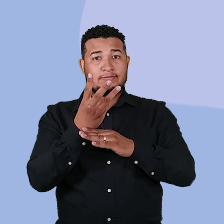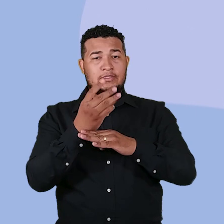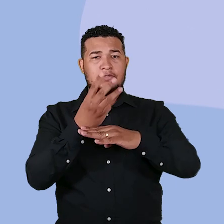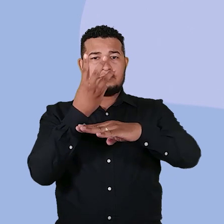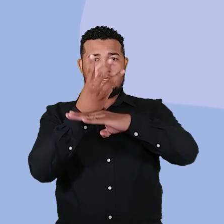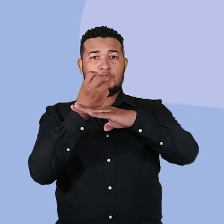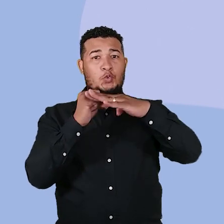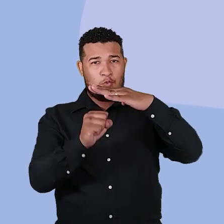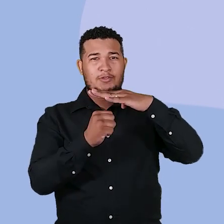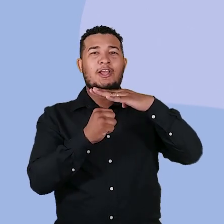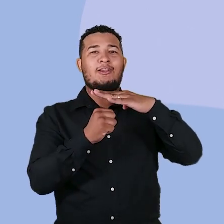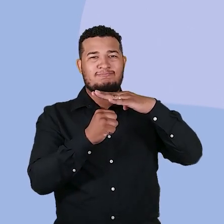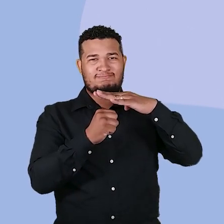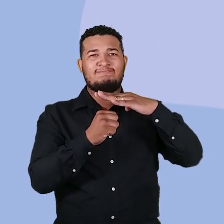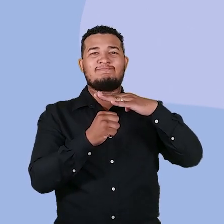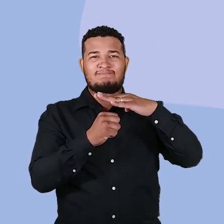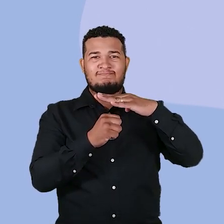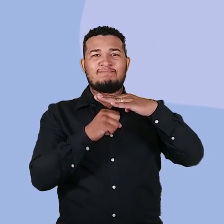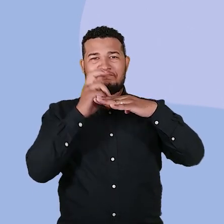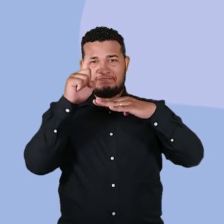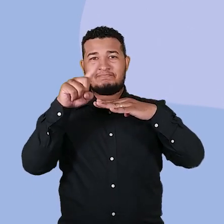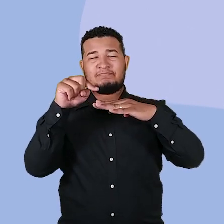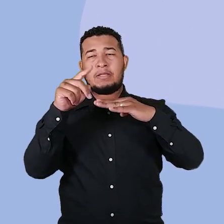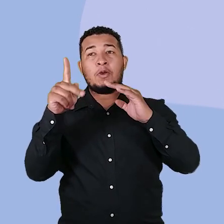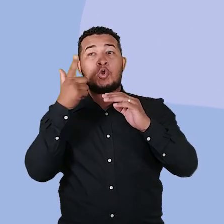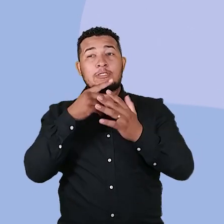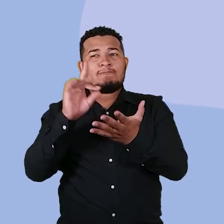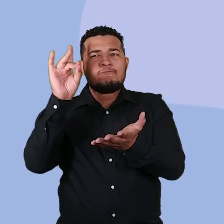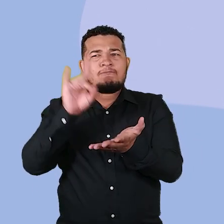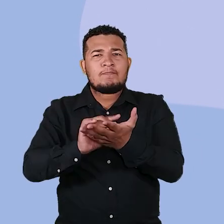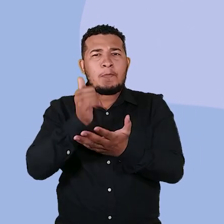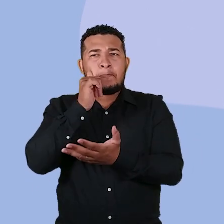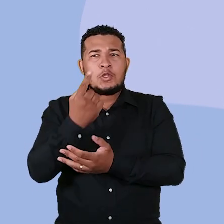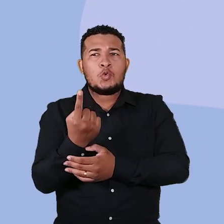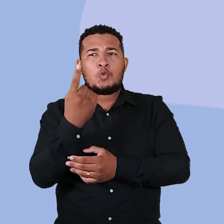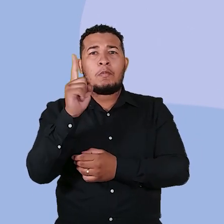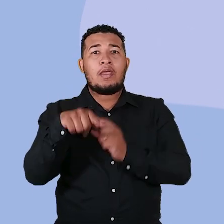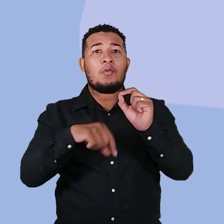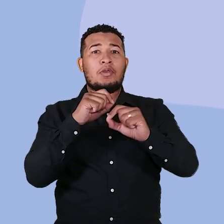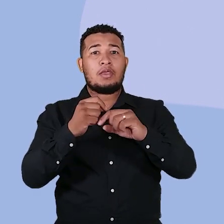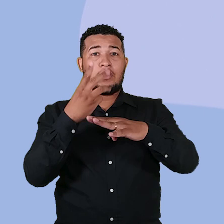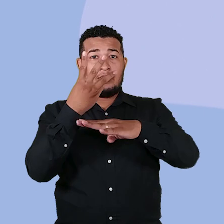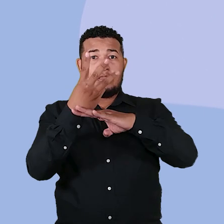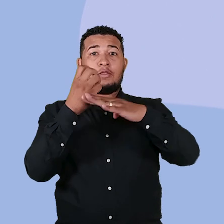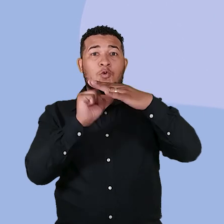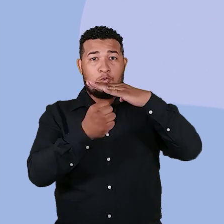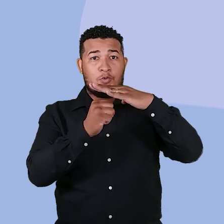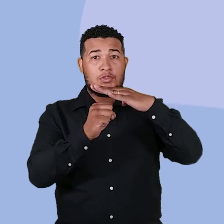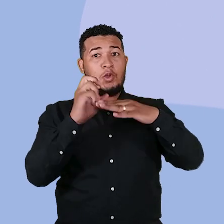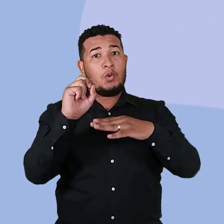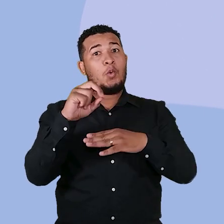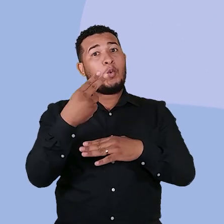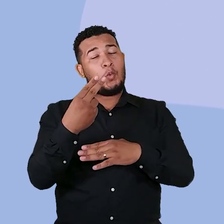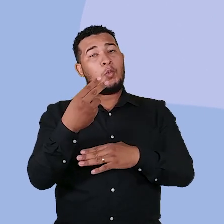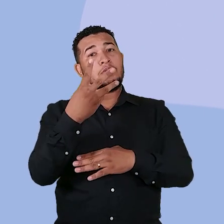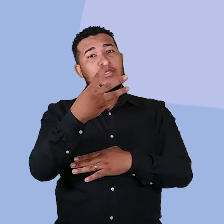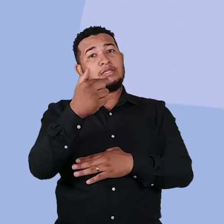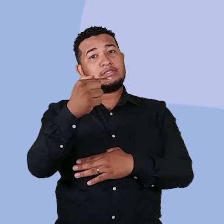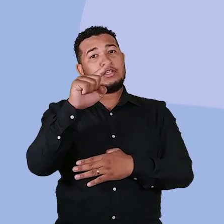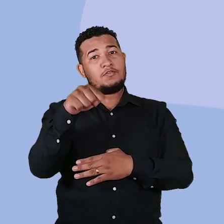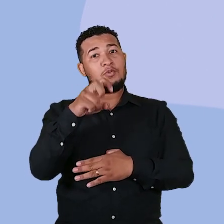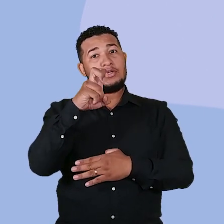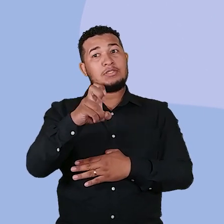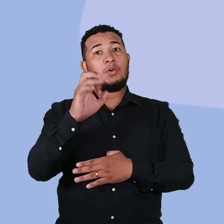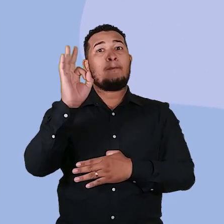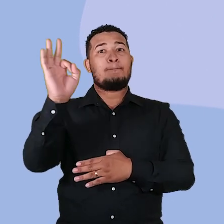três me interessam isso significa então que a probabilidade de exatamente uma menina é de três para